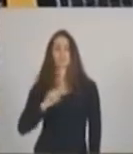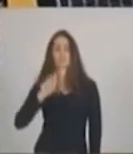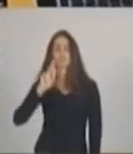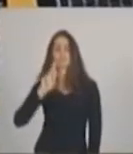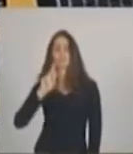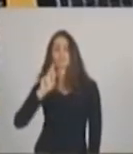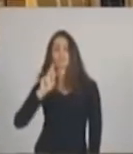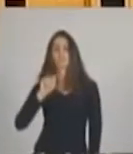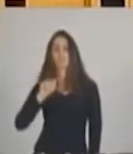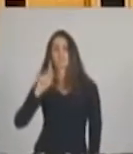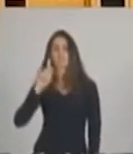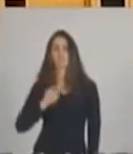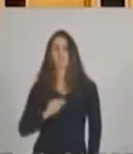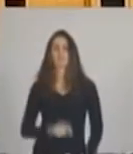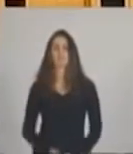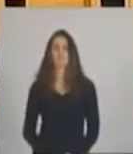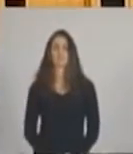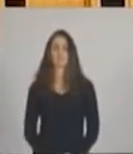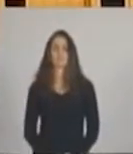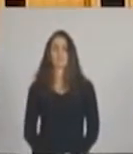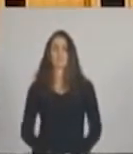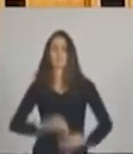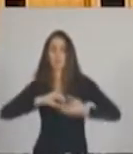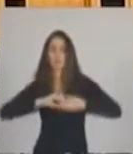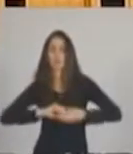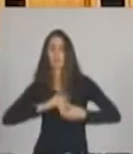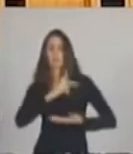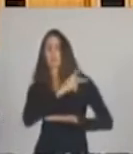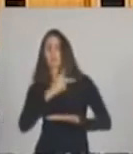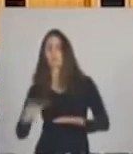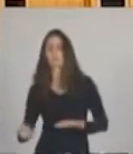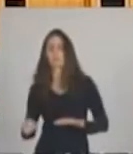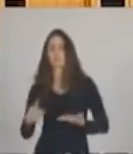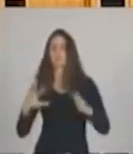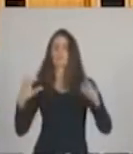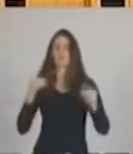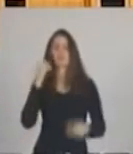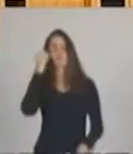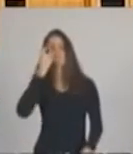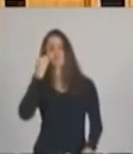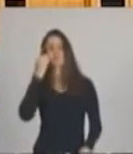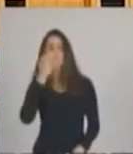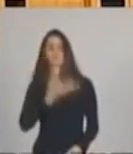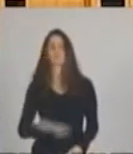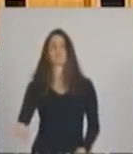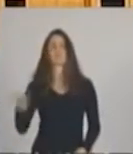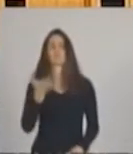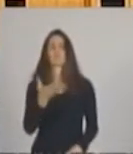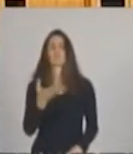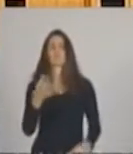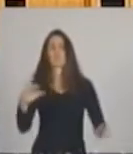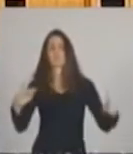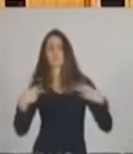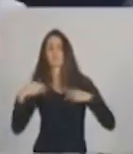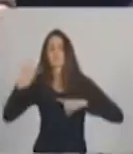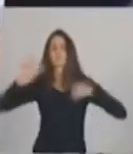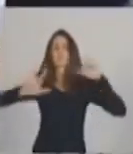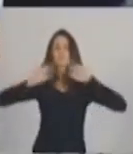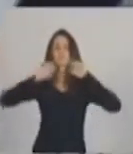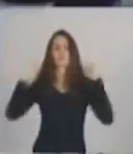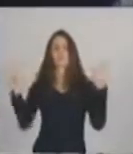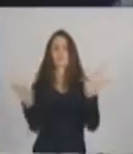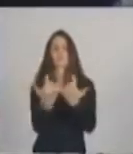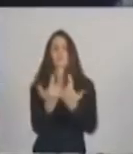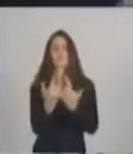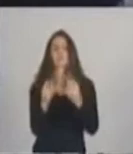Senhor presidente, quero cumprimentar a Vossa Excelência, cumprimentar todos os deputados e deputadas, quem nos acompanha pela TV